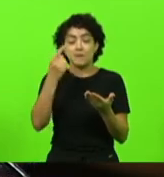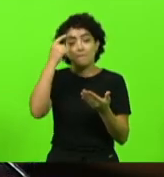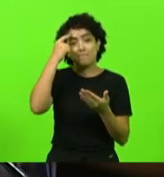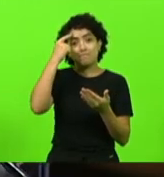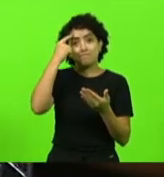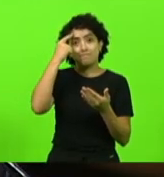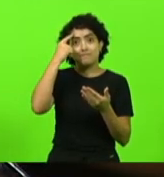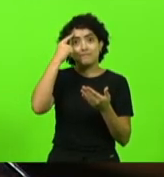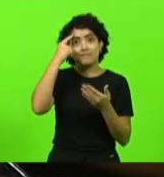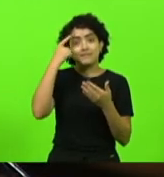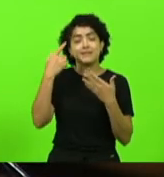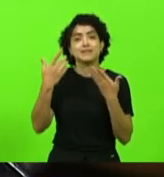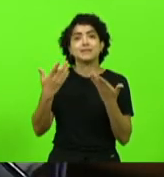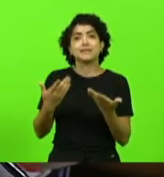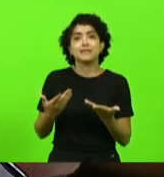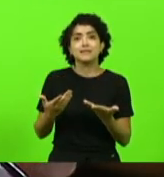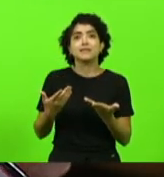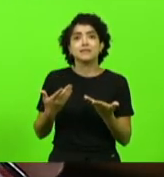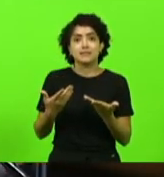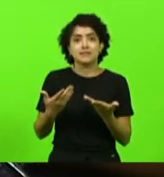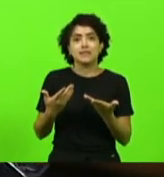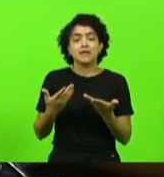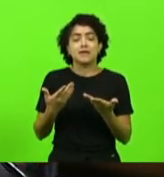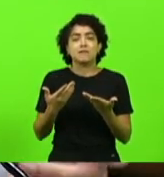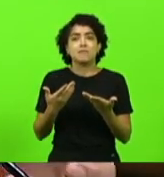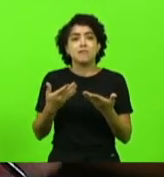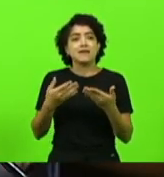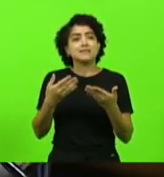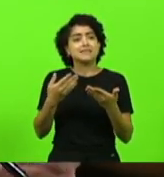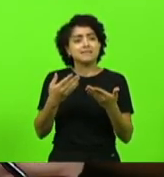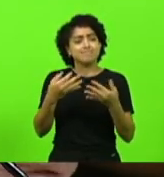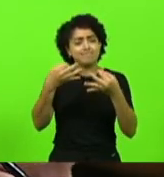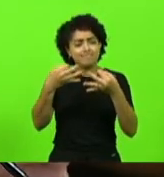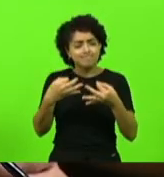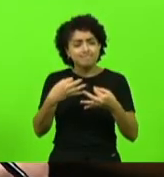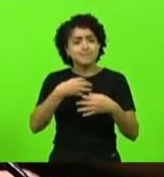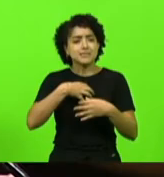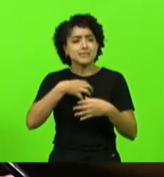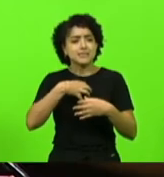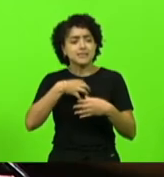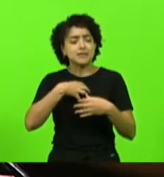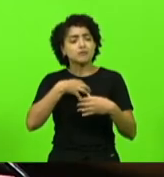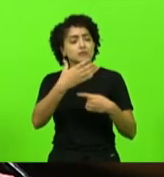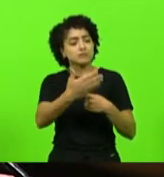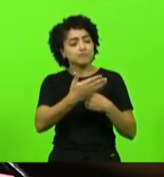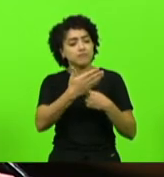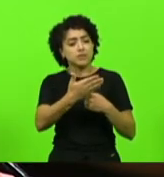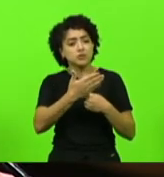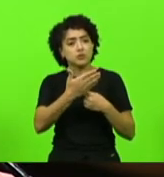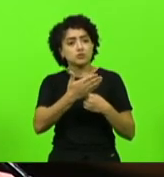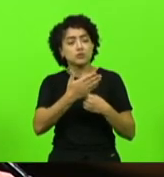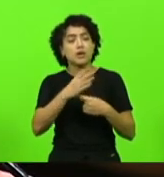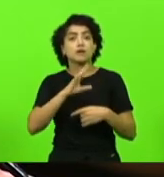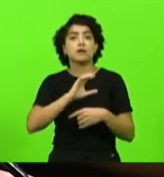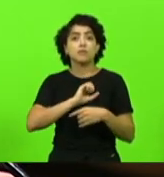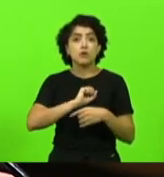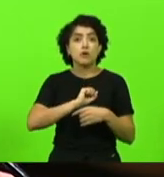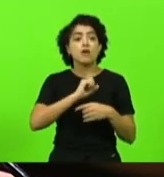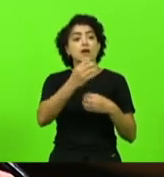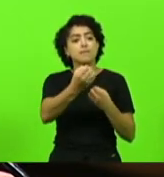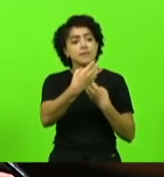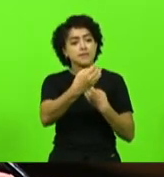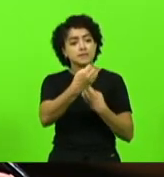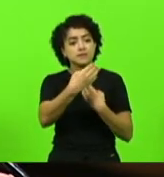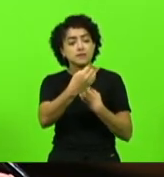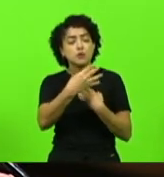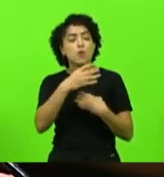na sua genuína e sincera vontade de ajudar quem ela amava, ela me ensinou que nós não devemos